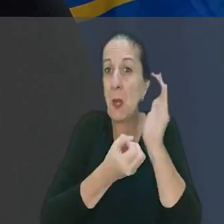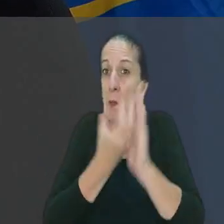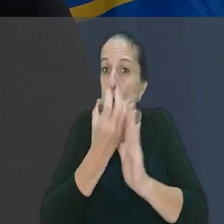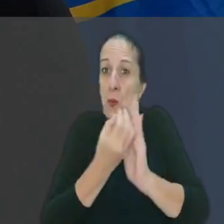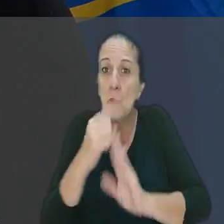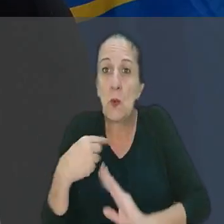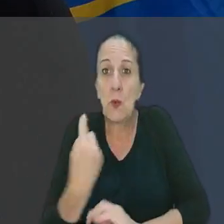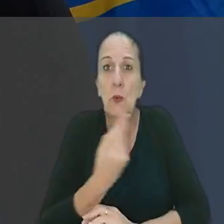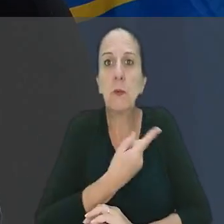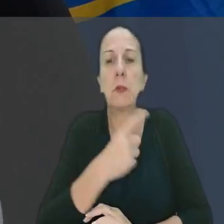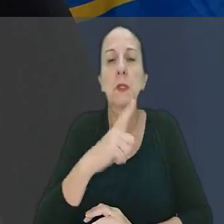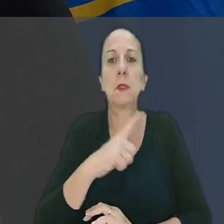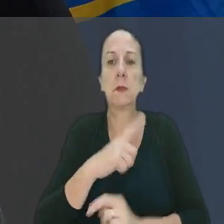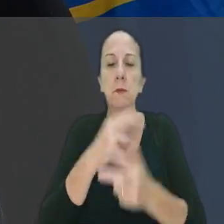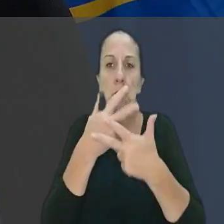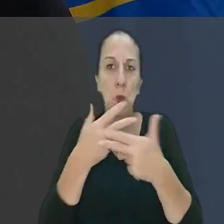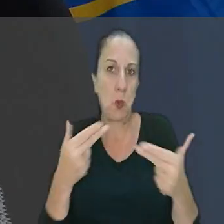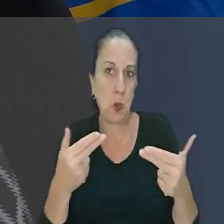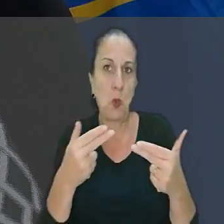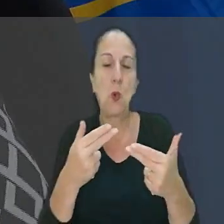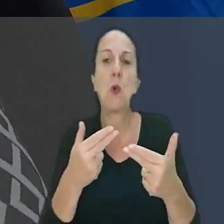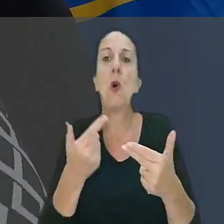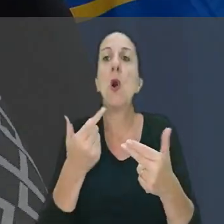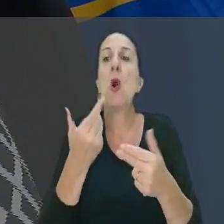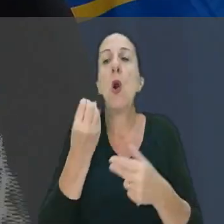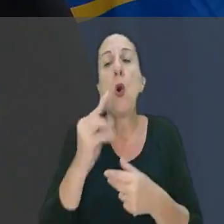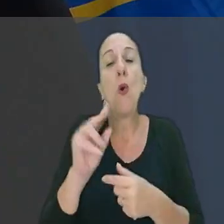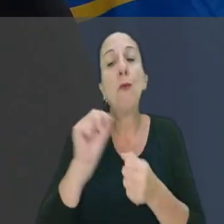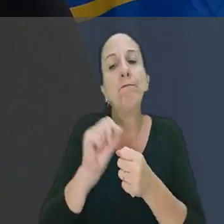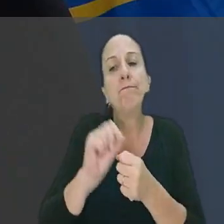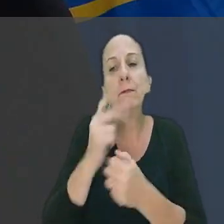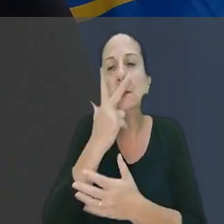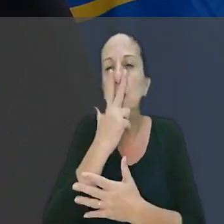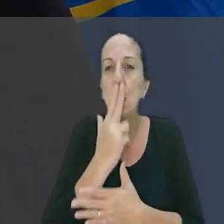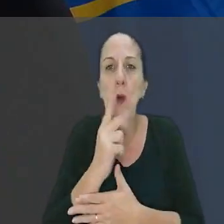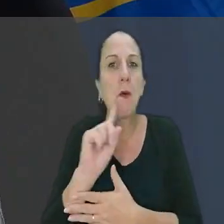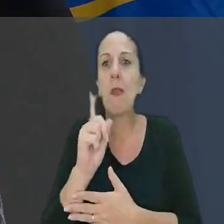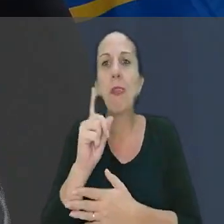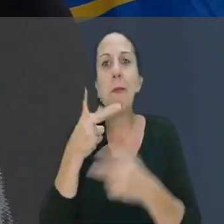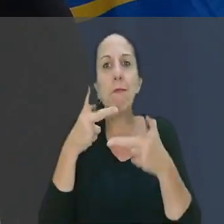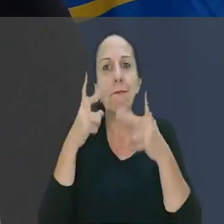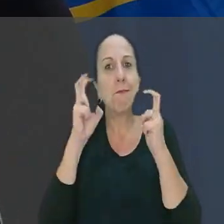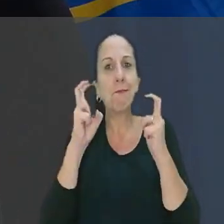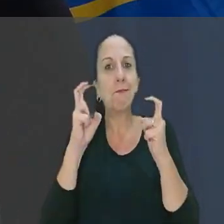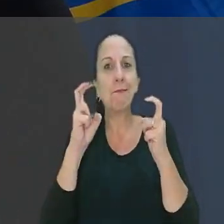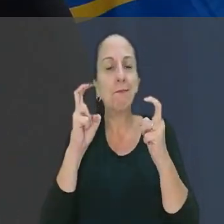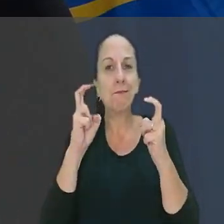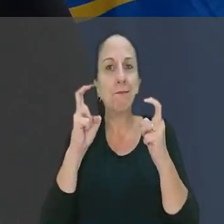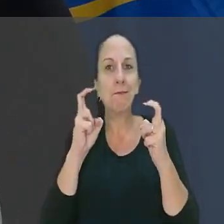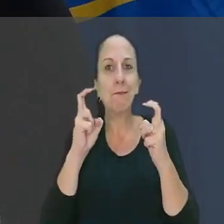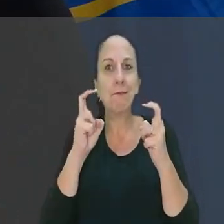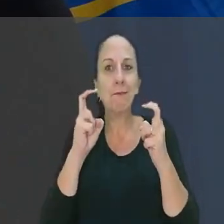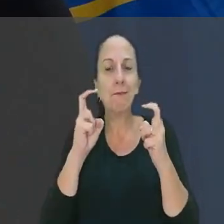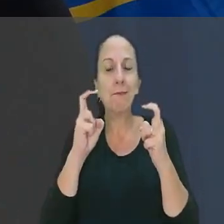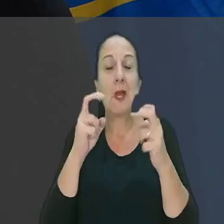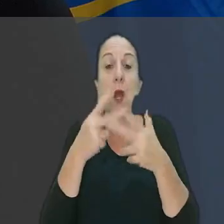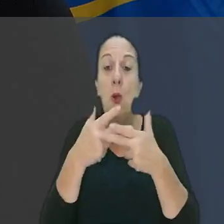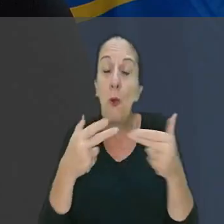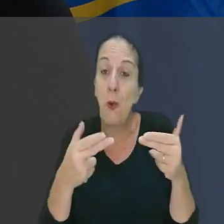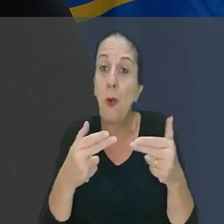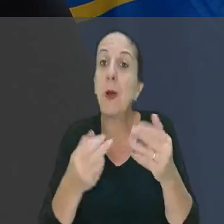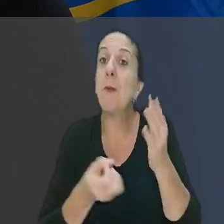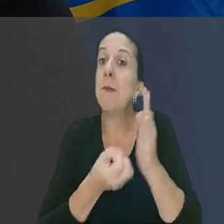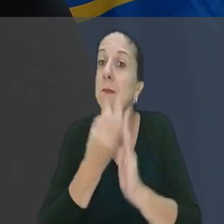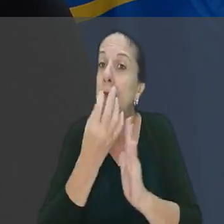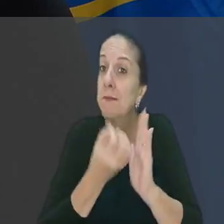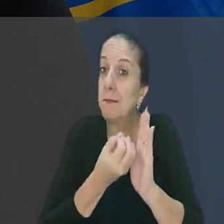muitas vezes, nós temos ações ou reproduzimos ações sem nos darmos conta, e